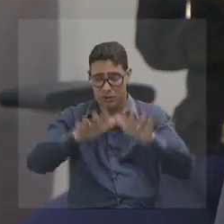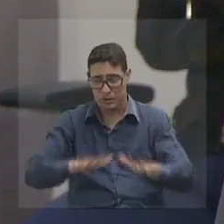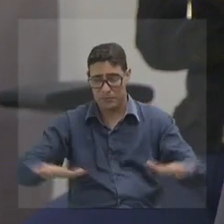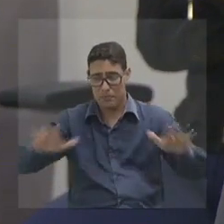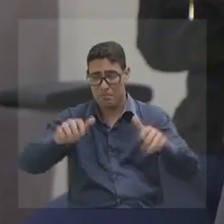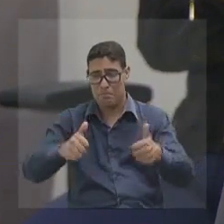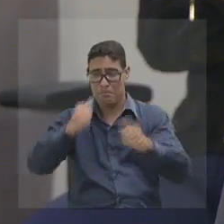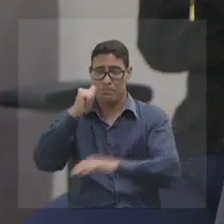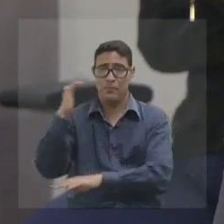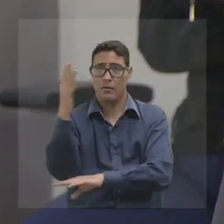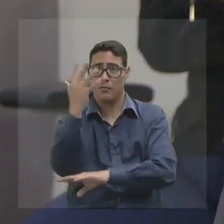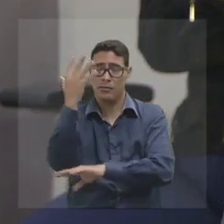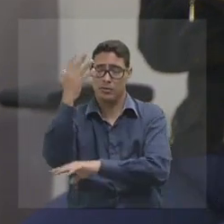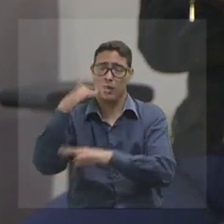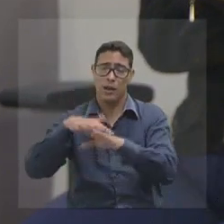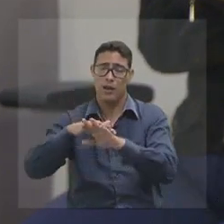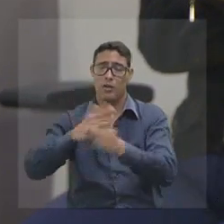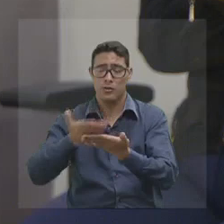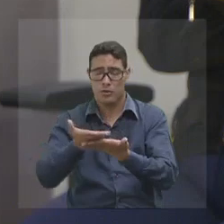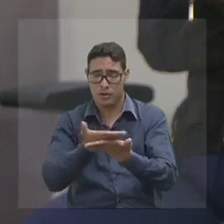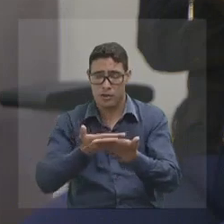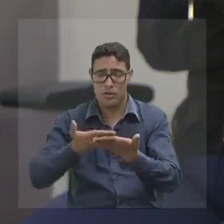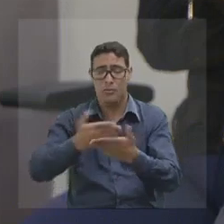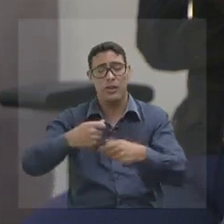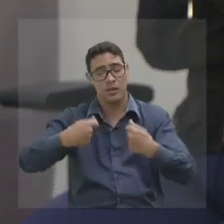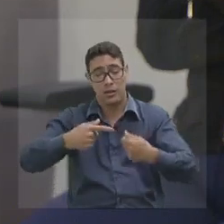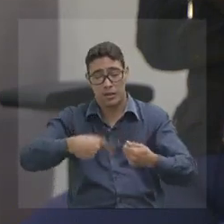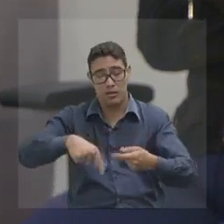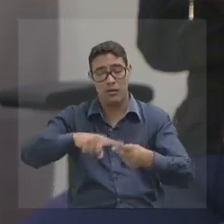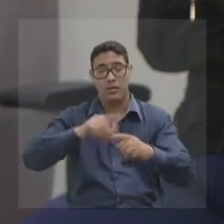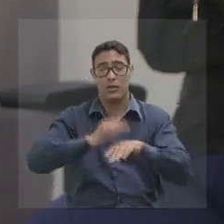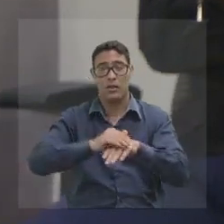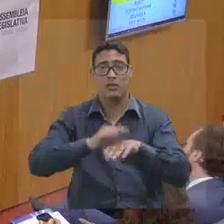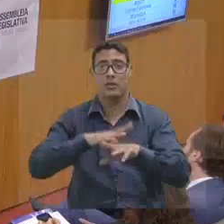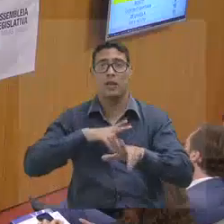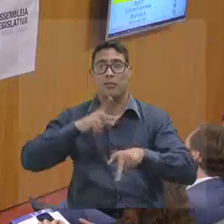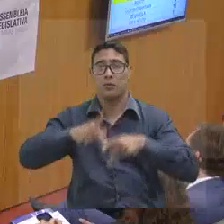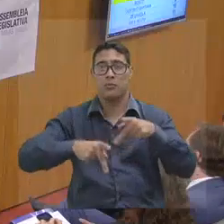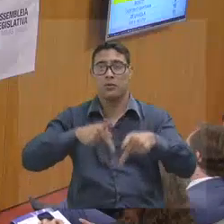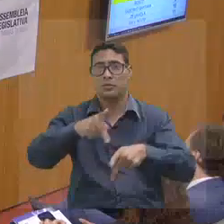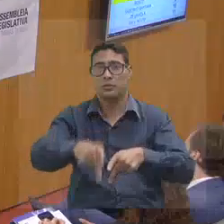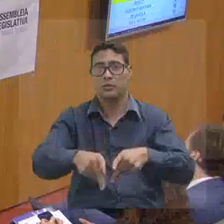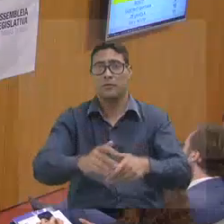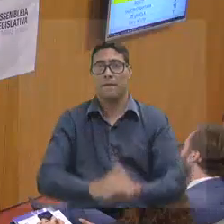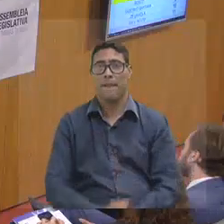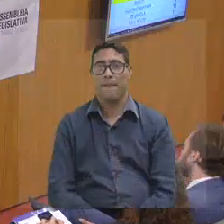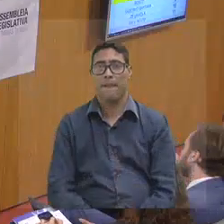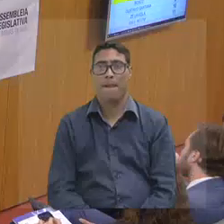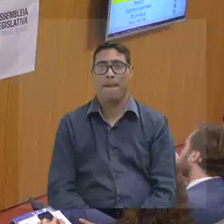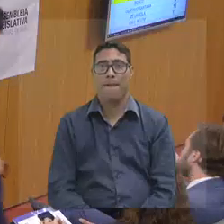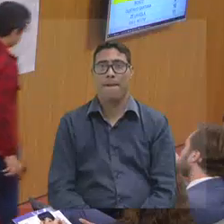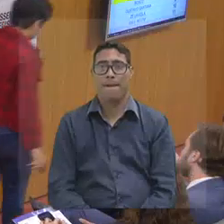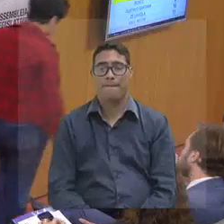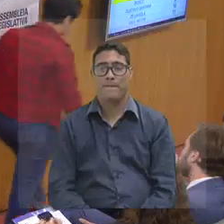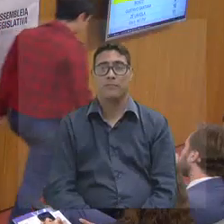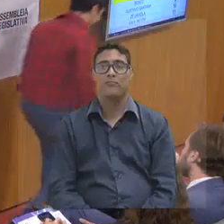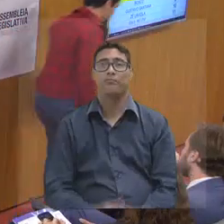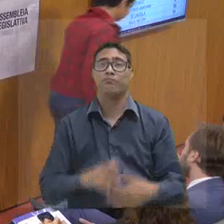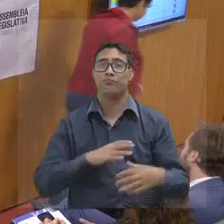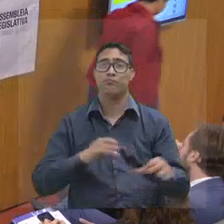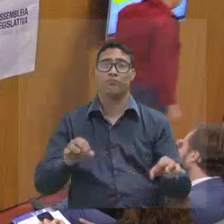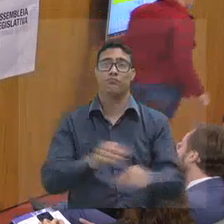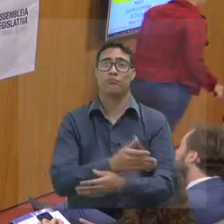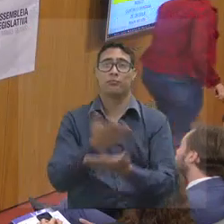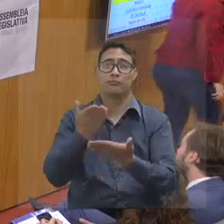e atendimento a necessidade da população Obrigado deputado para concluir Deputado Antônio